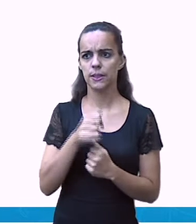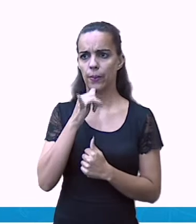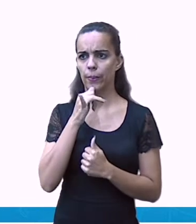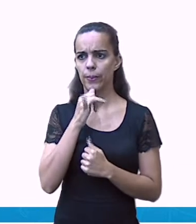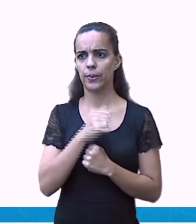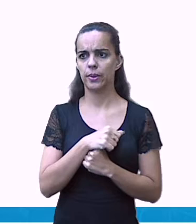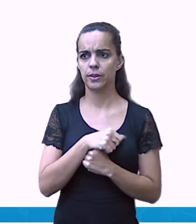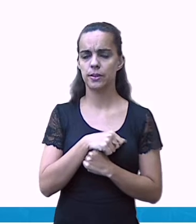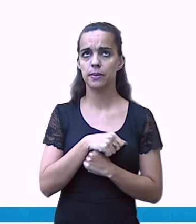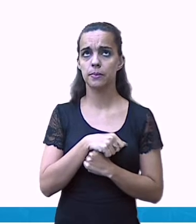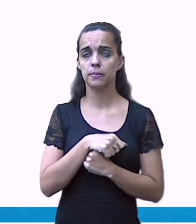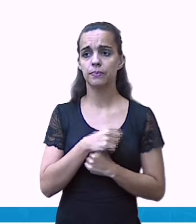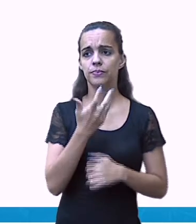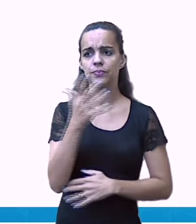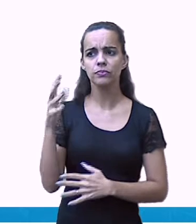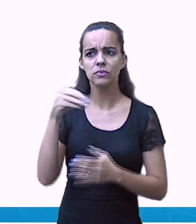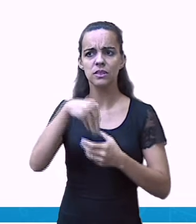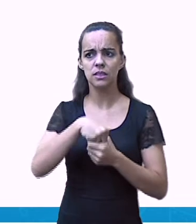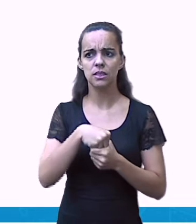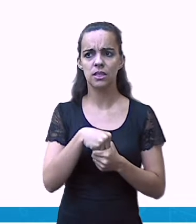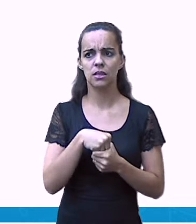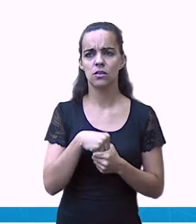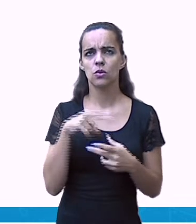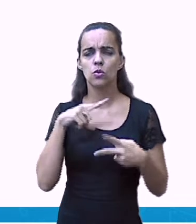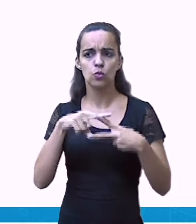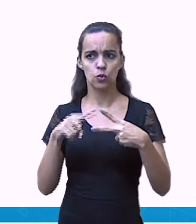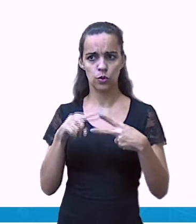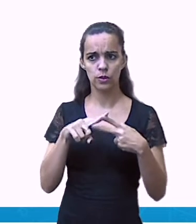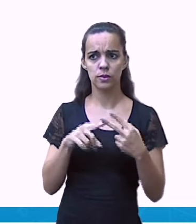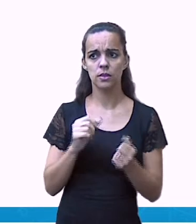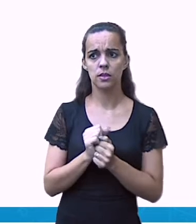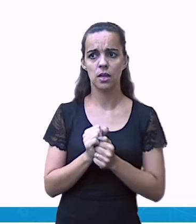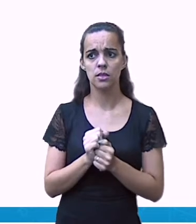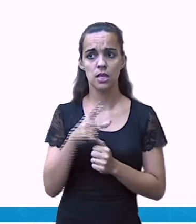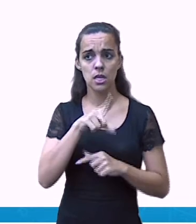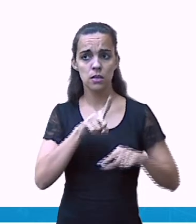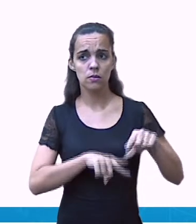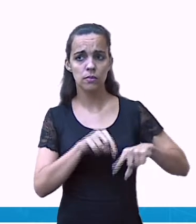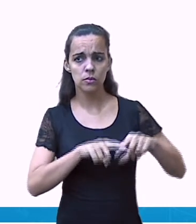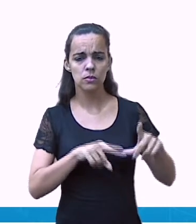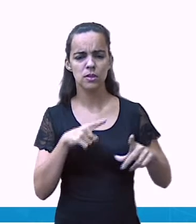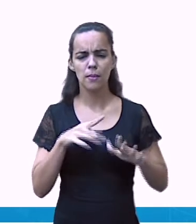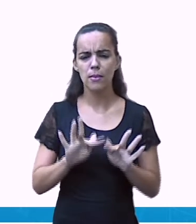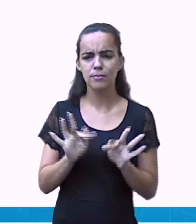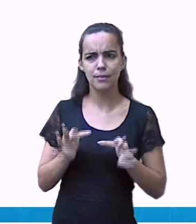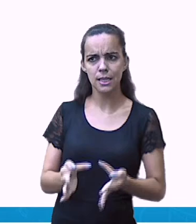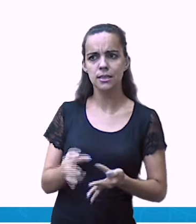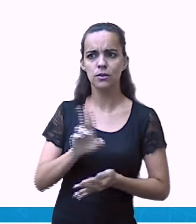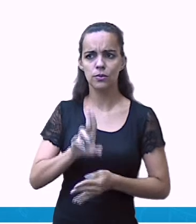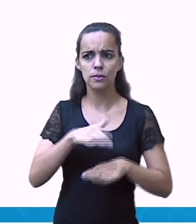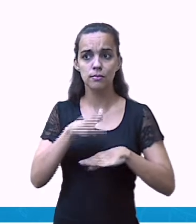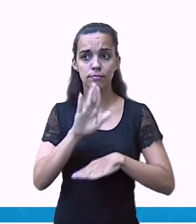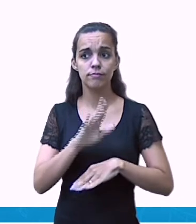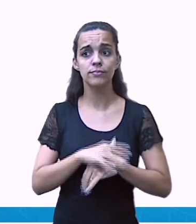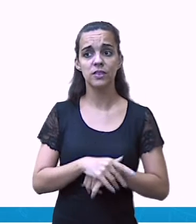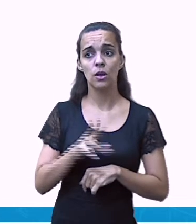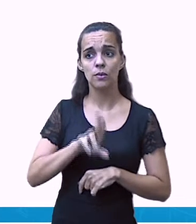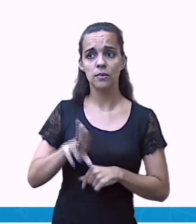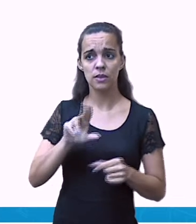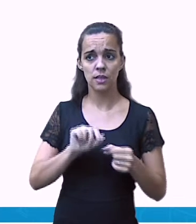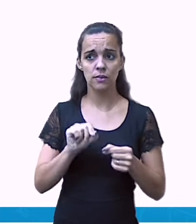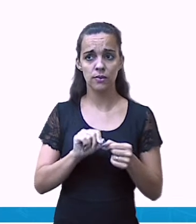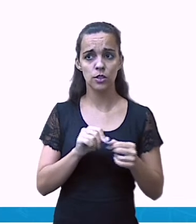as ações naturais. Nos dois casos, existem materiais mais comuns usados para